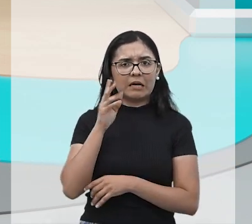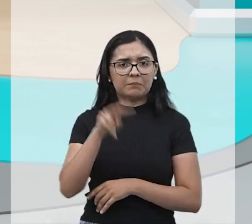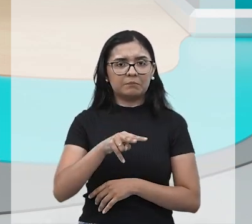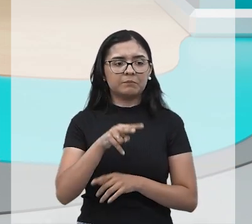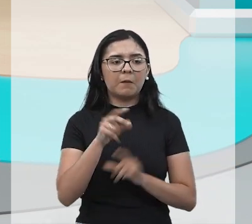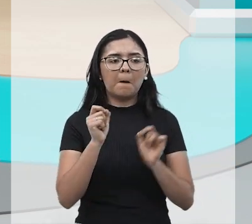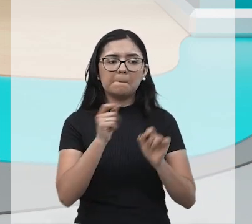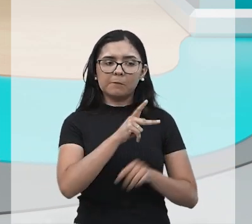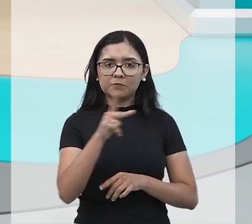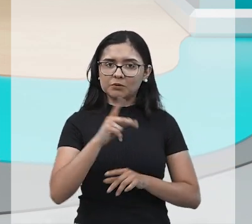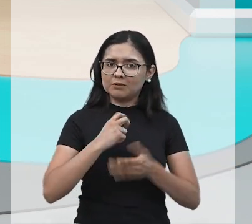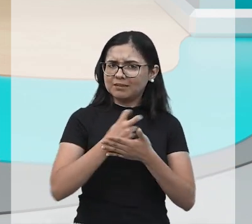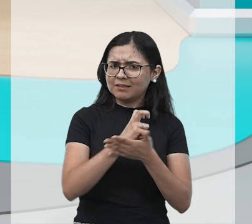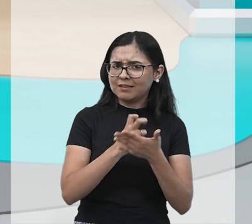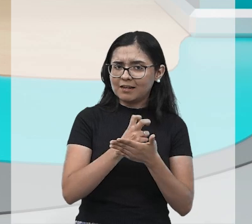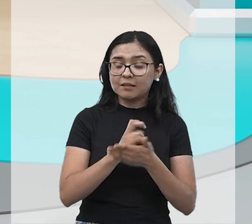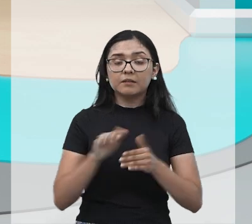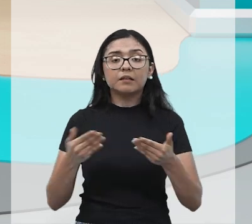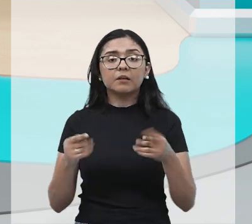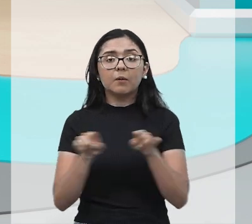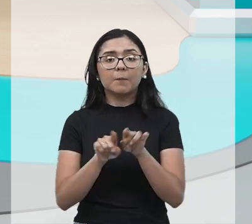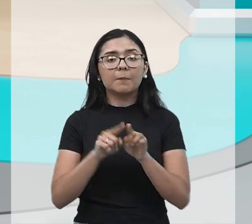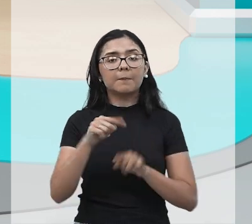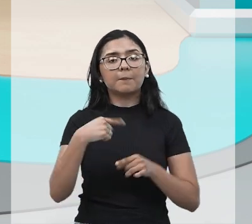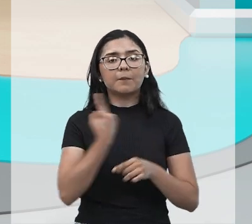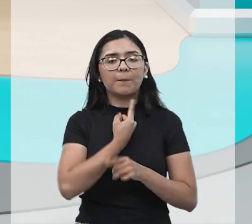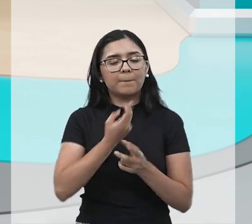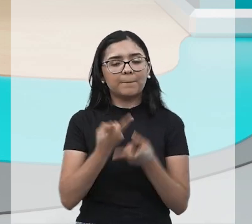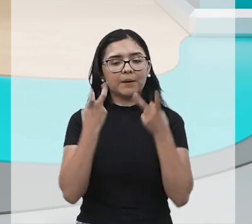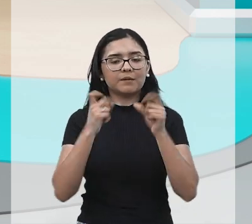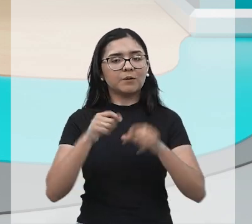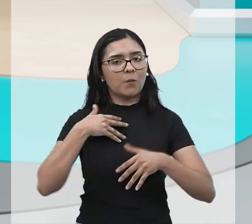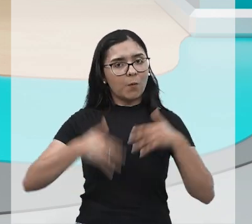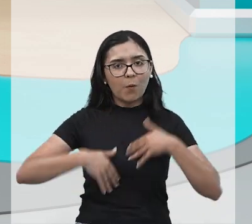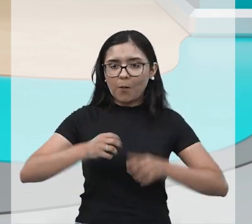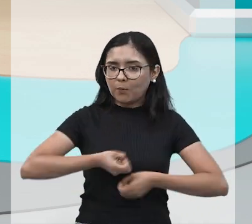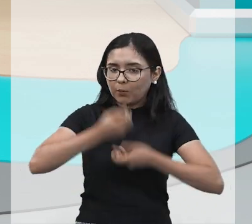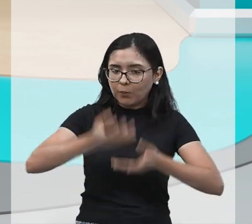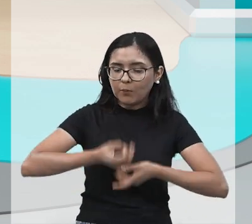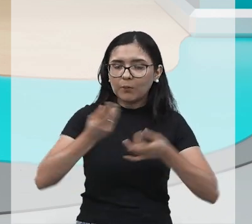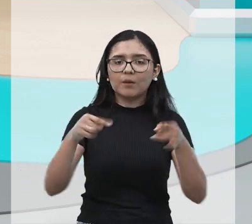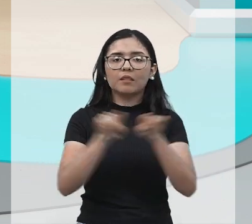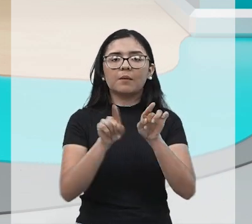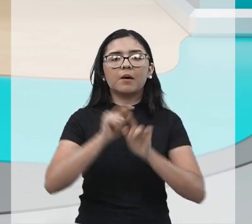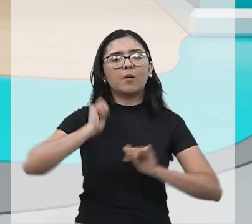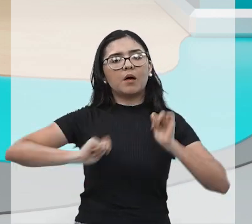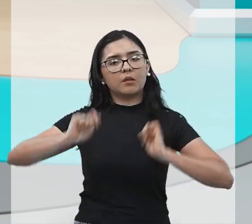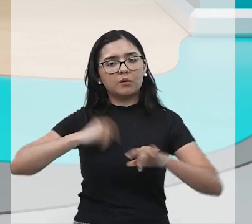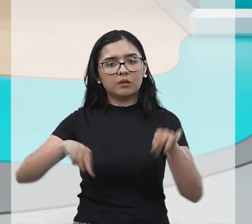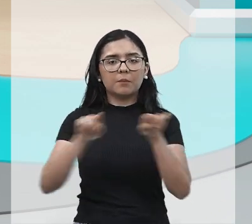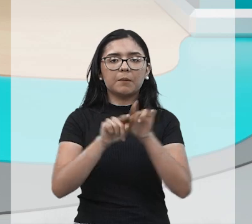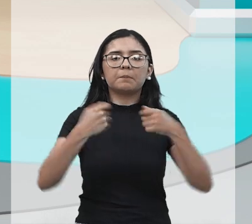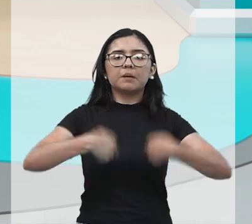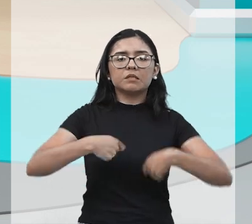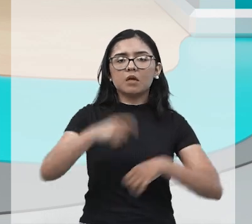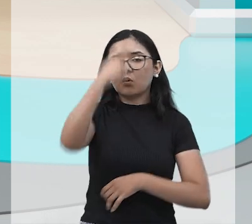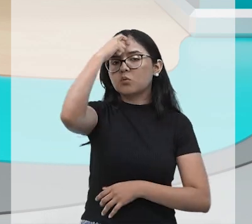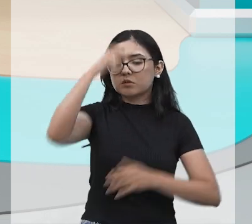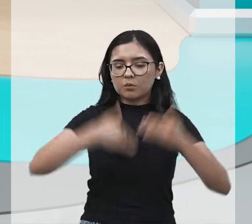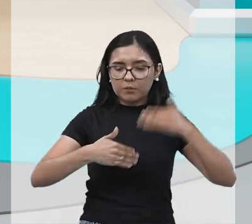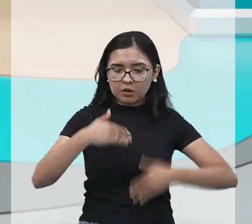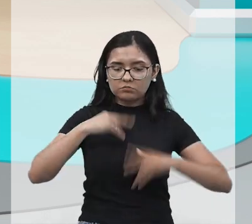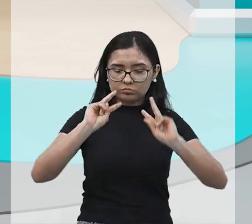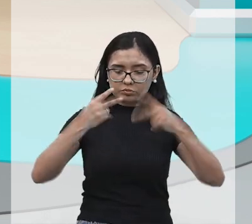inquieta, está com essa mão na cintura. Então a gente viu como o nosso corpo pode falar, como o ator ele tem que ter, né, essa